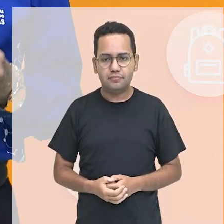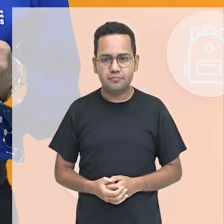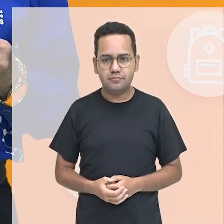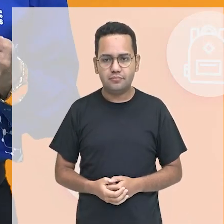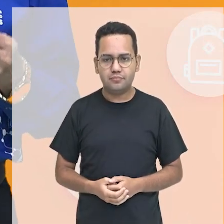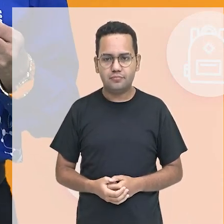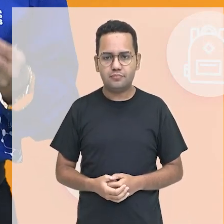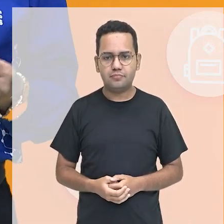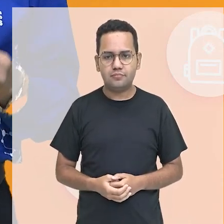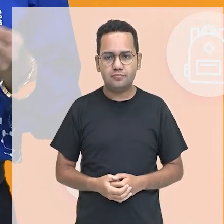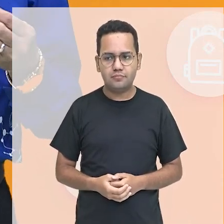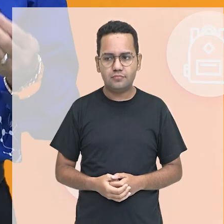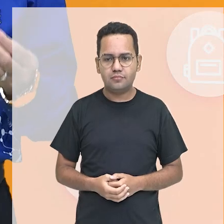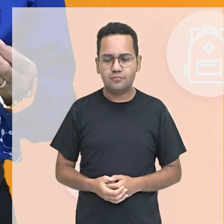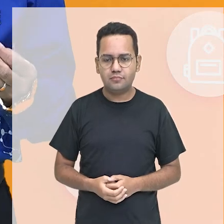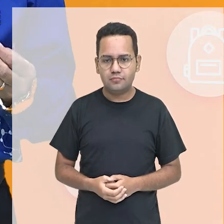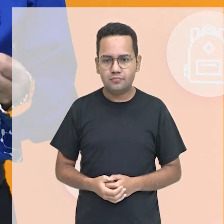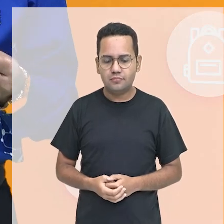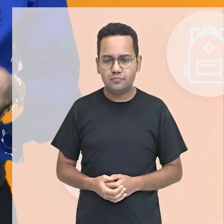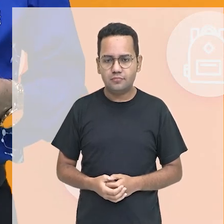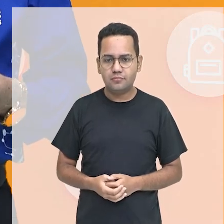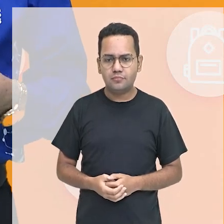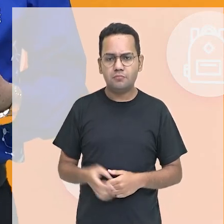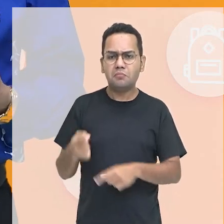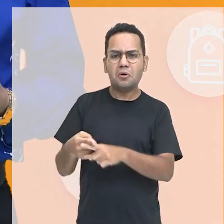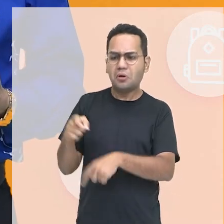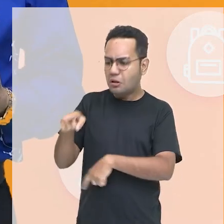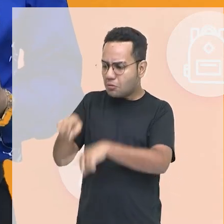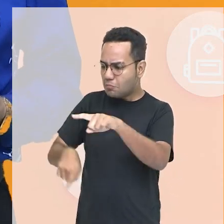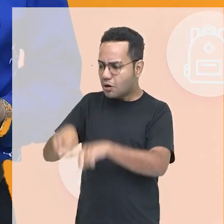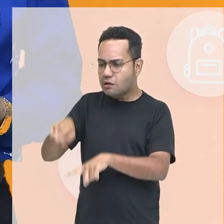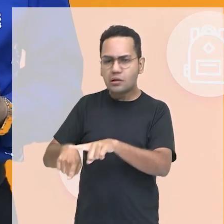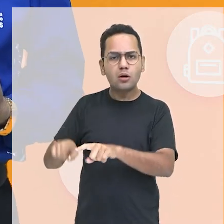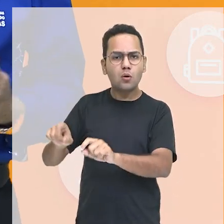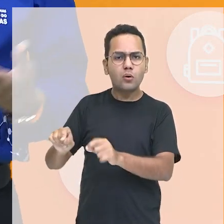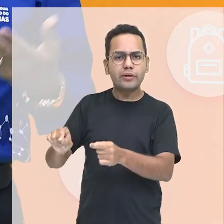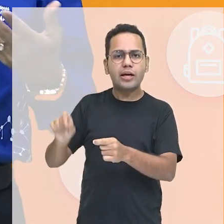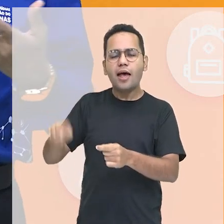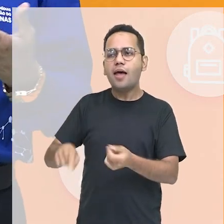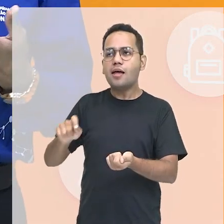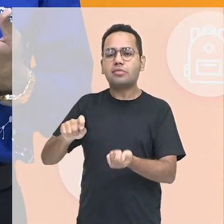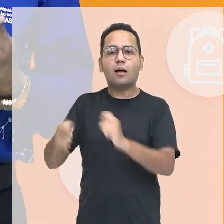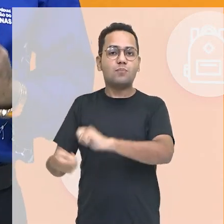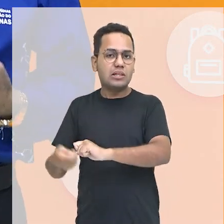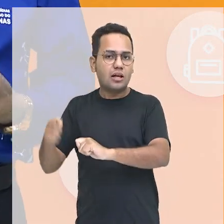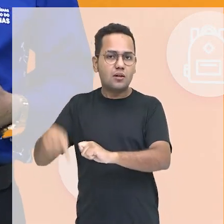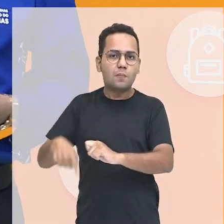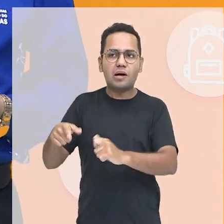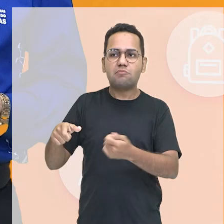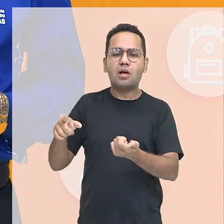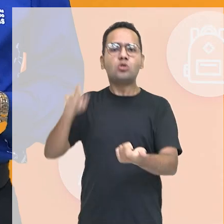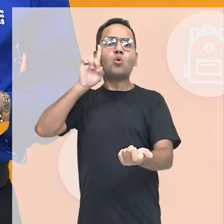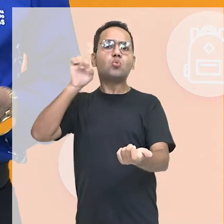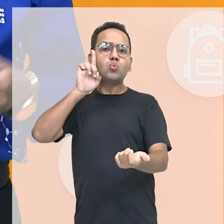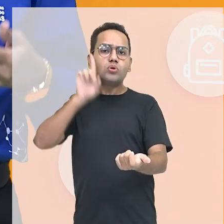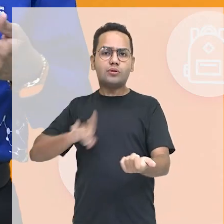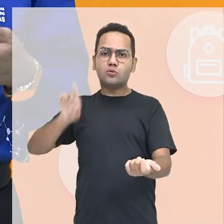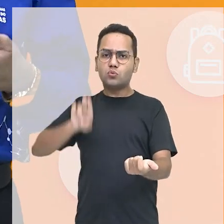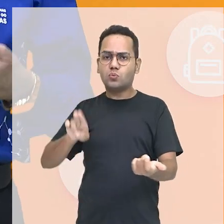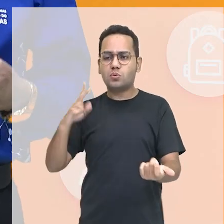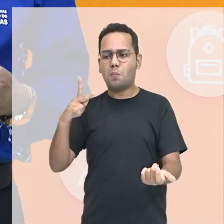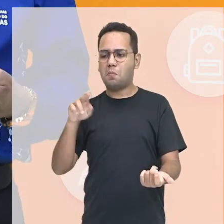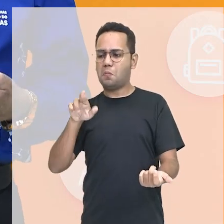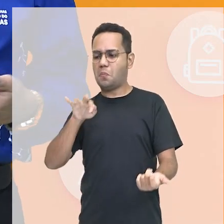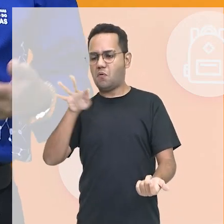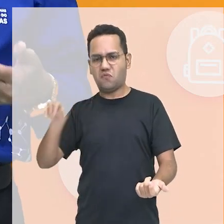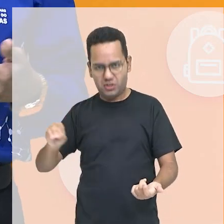senão você irá tratar este objeto como algo profano. Essa diferença que existe